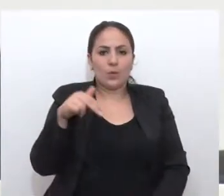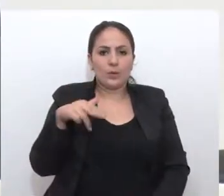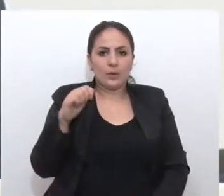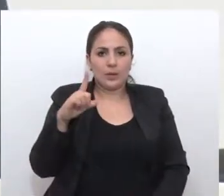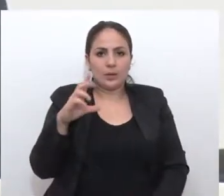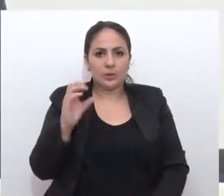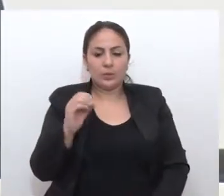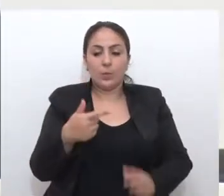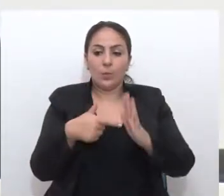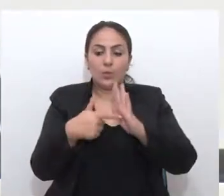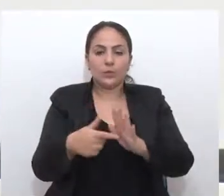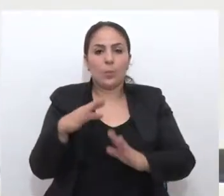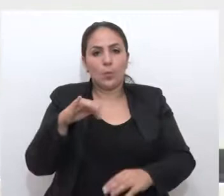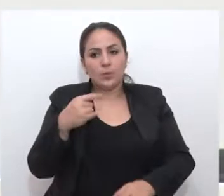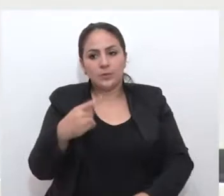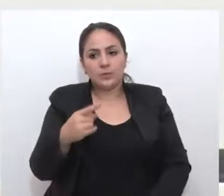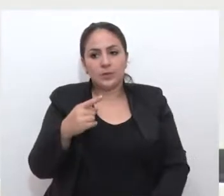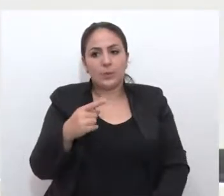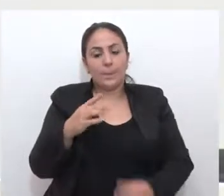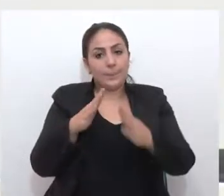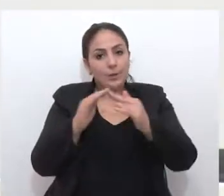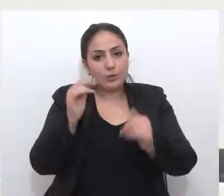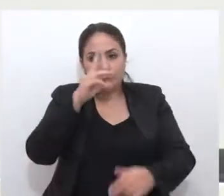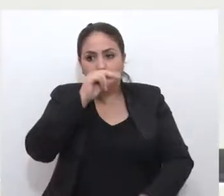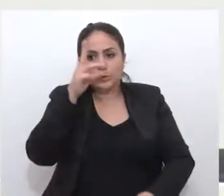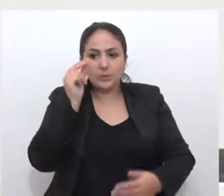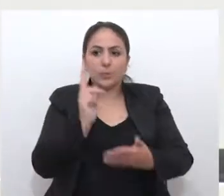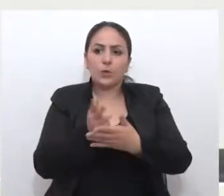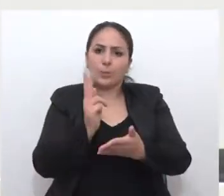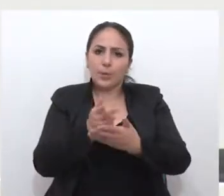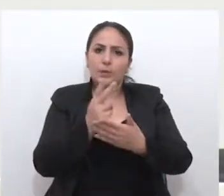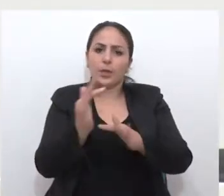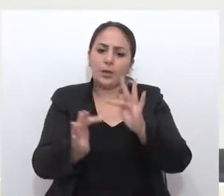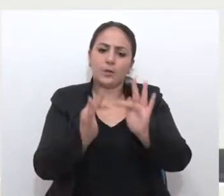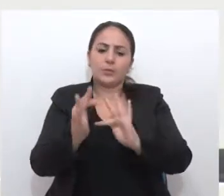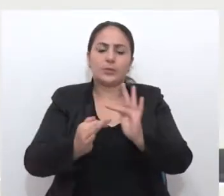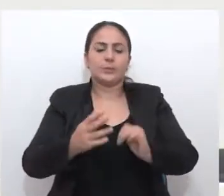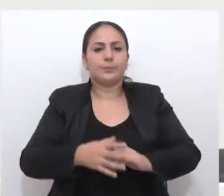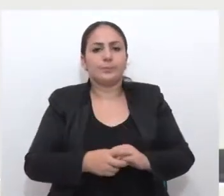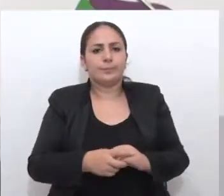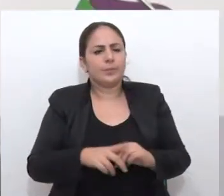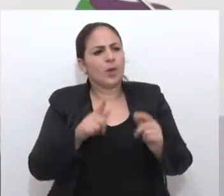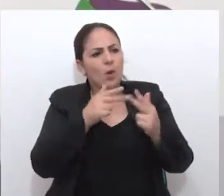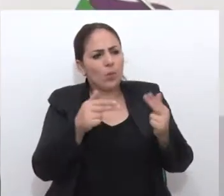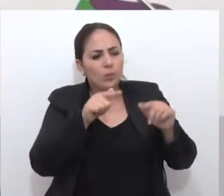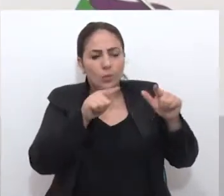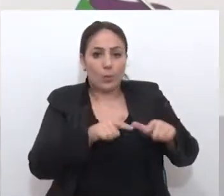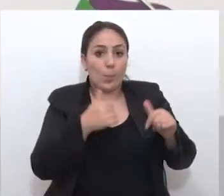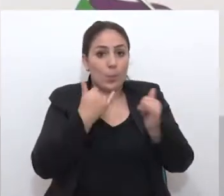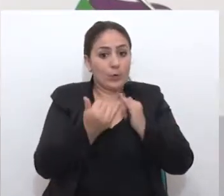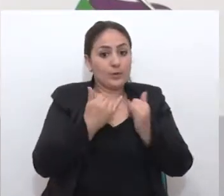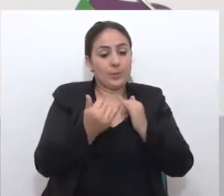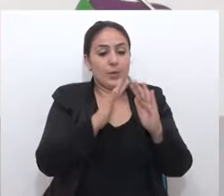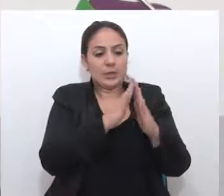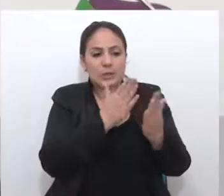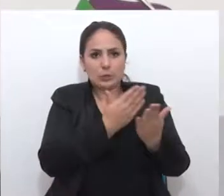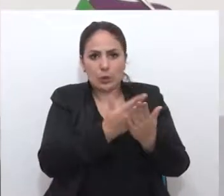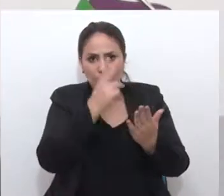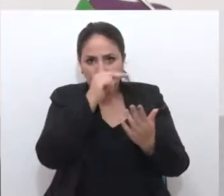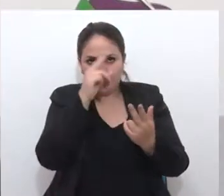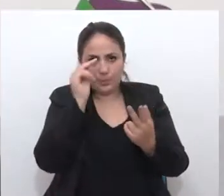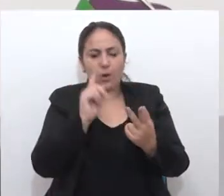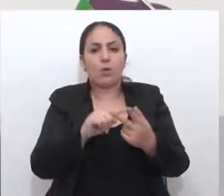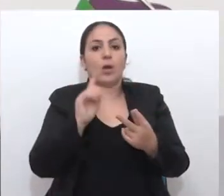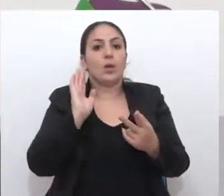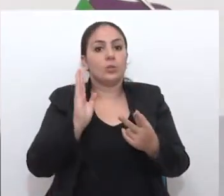Rosa apresentou uma moção pedindo ao Executivo que mantenha ativa as funções. Em alguns locais, e aqui eu posso citar